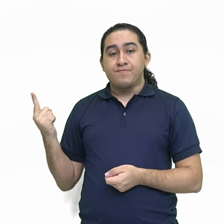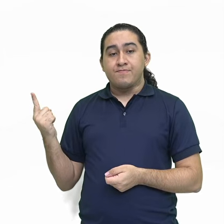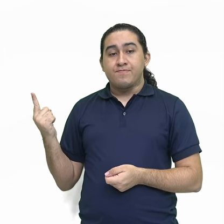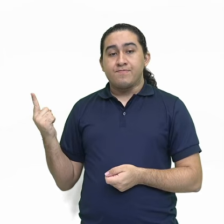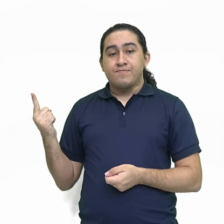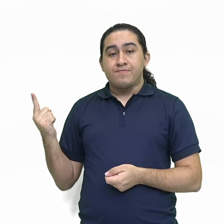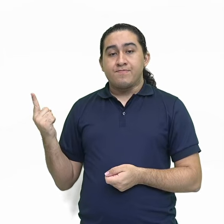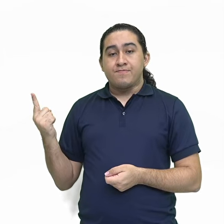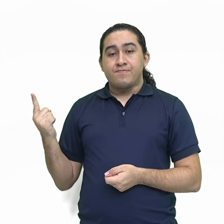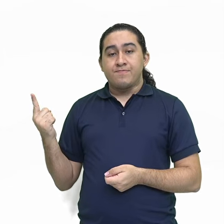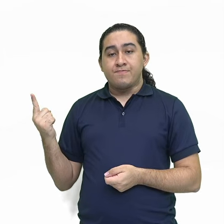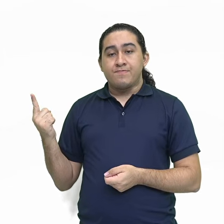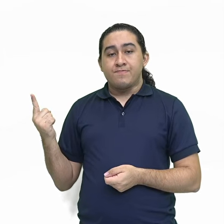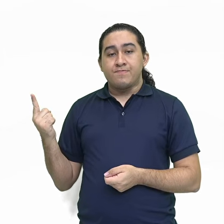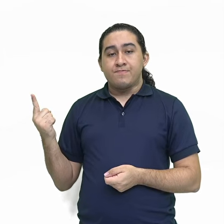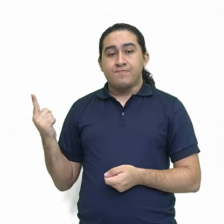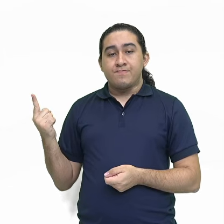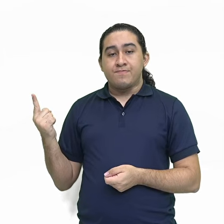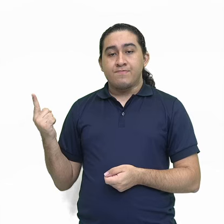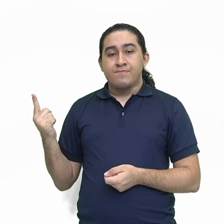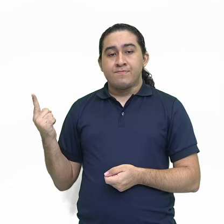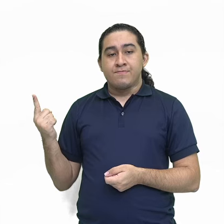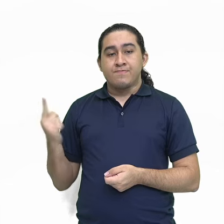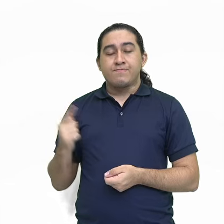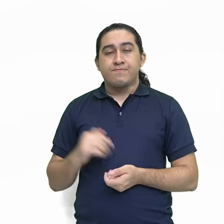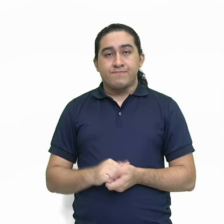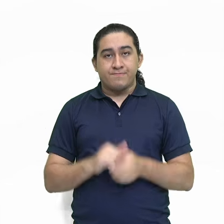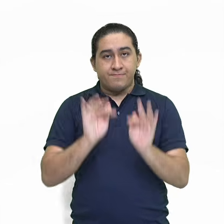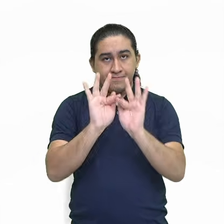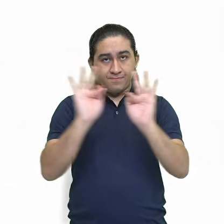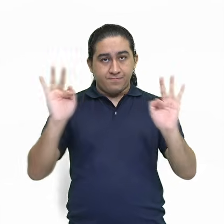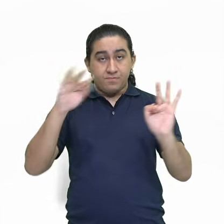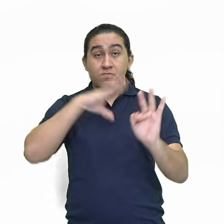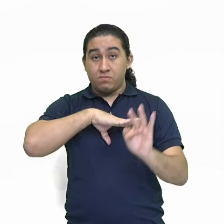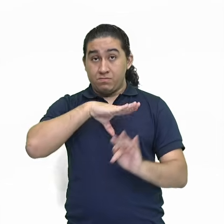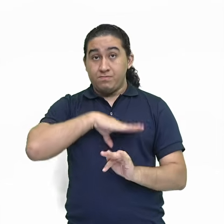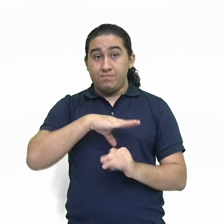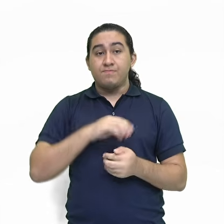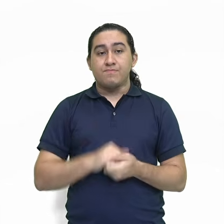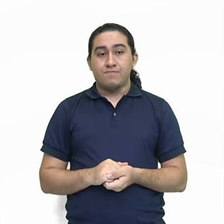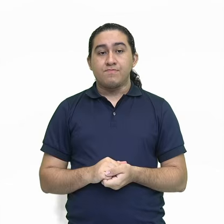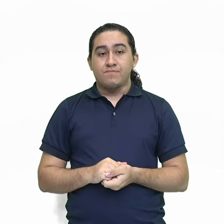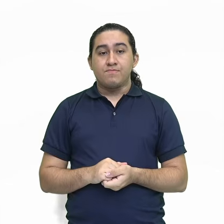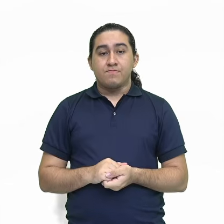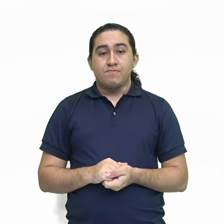que existe na alma antes de qualquer experiência amorosa.